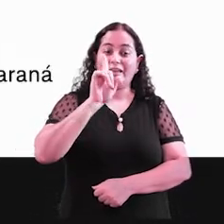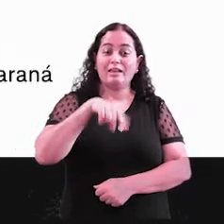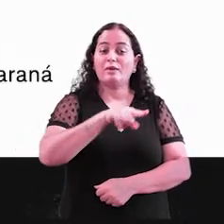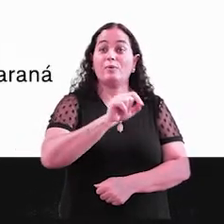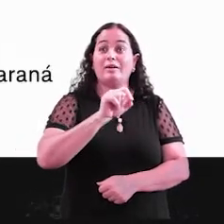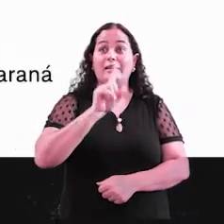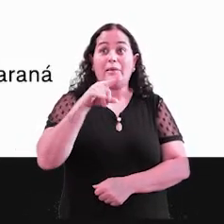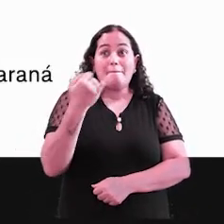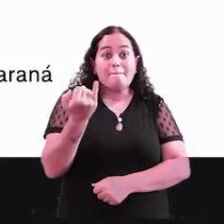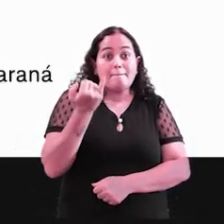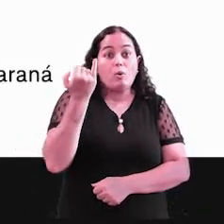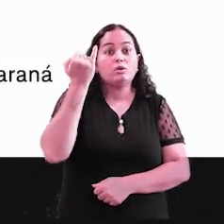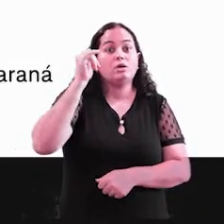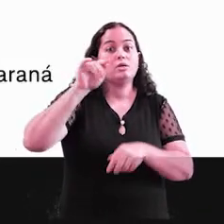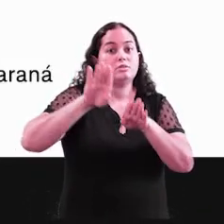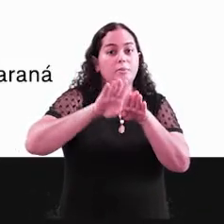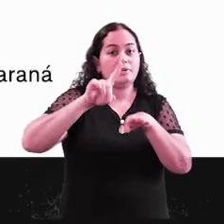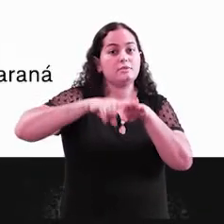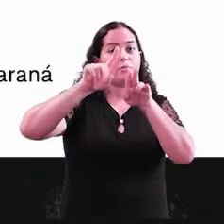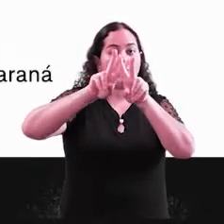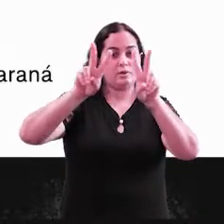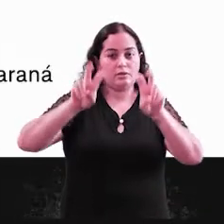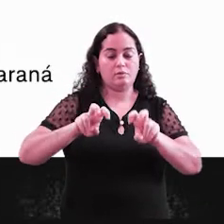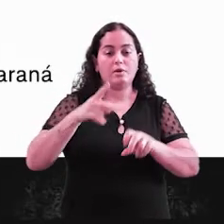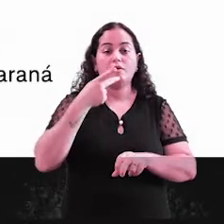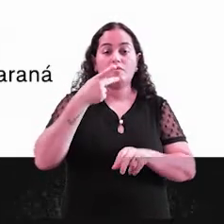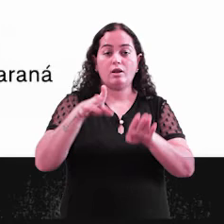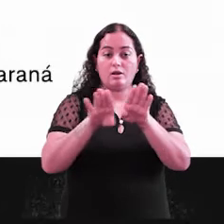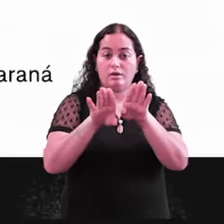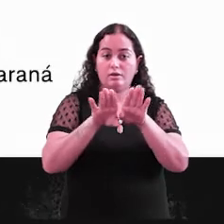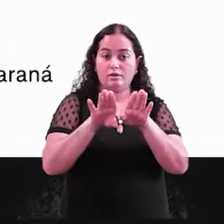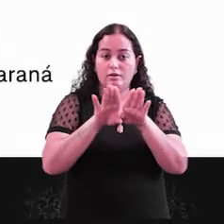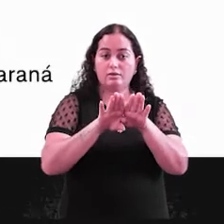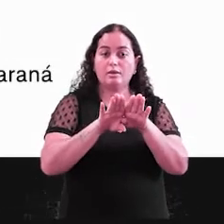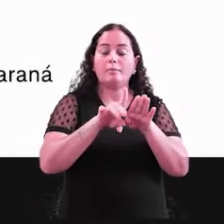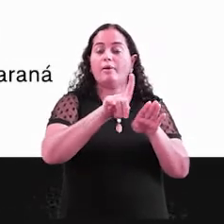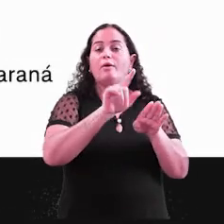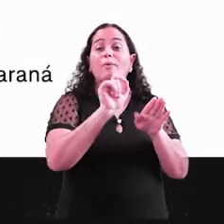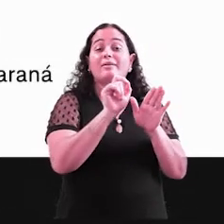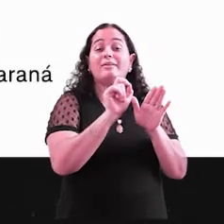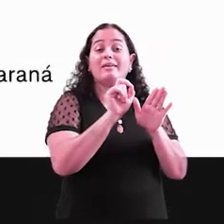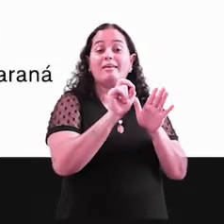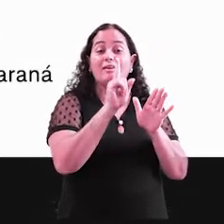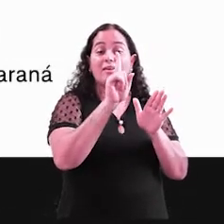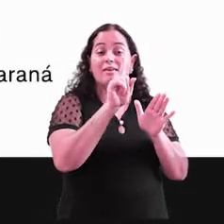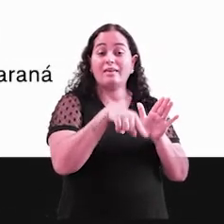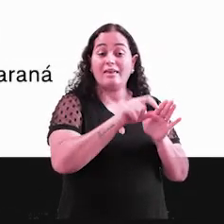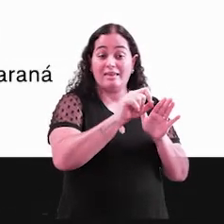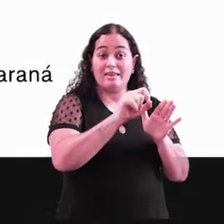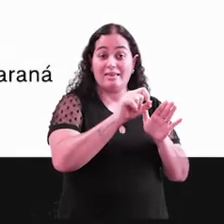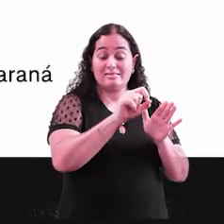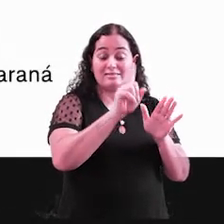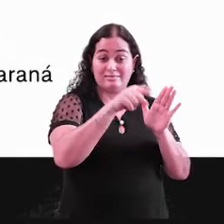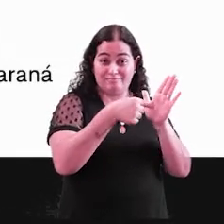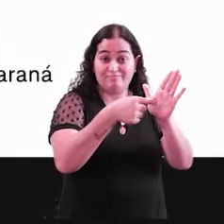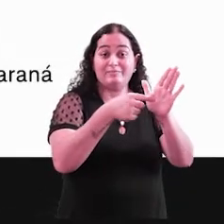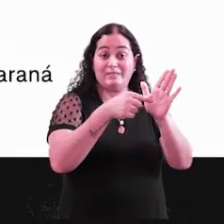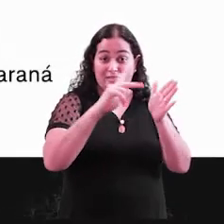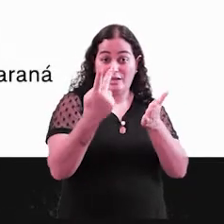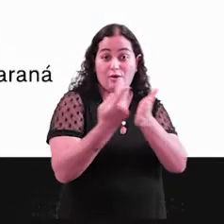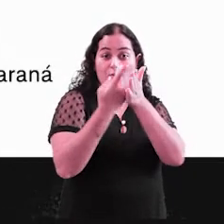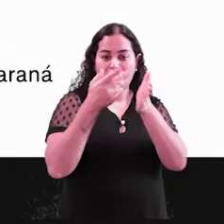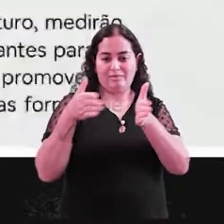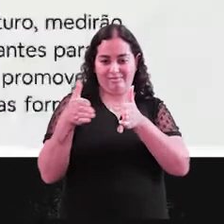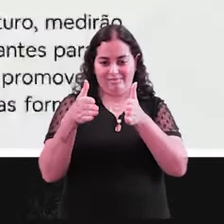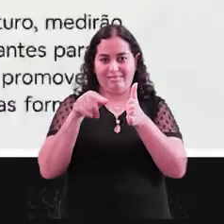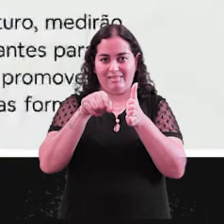relevância desse momento e da temática, dizer que também é bastante simbólico que esse evento esteja acontecendo